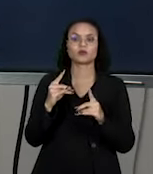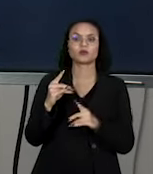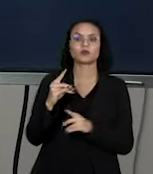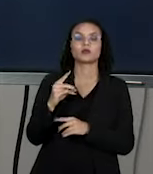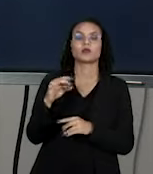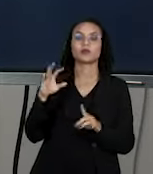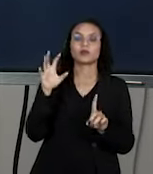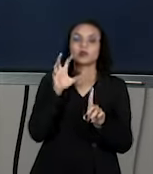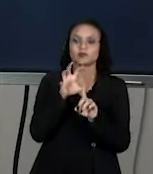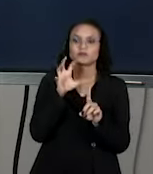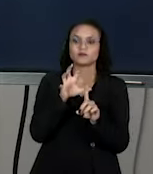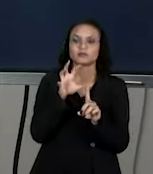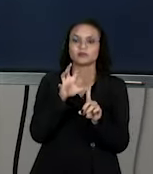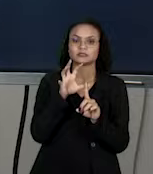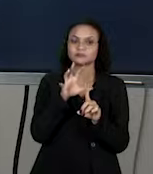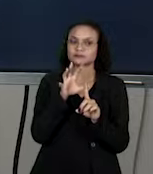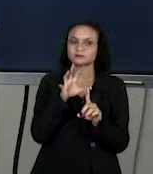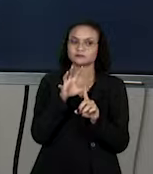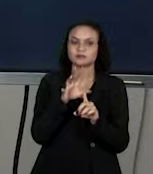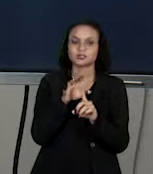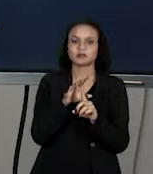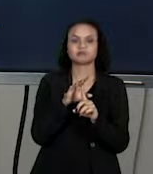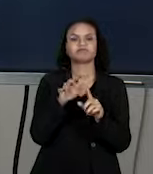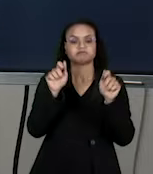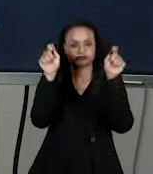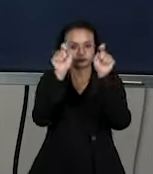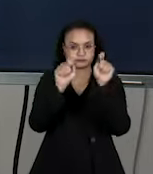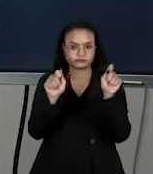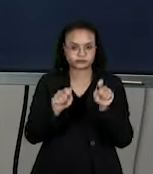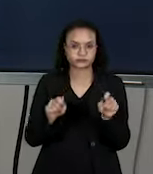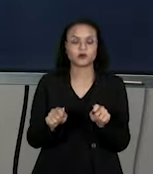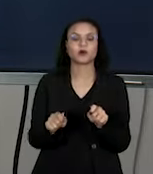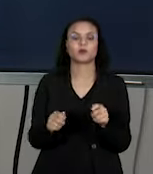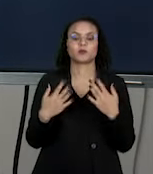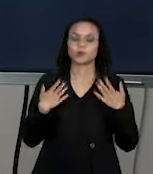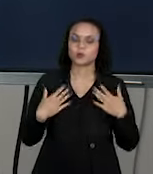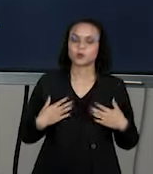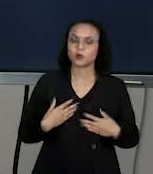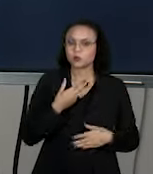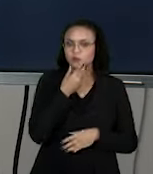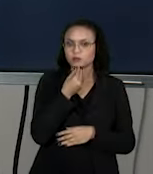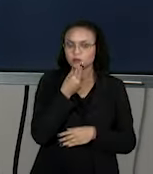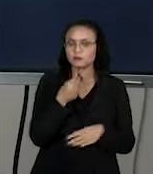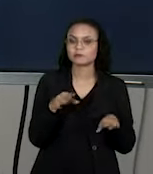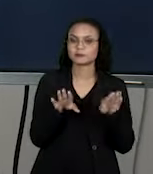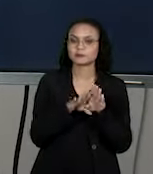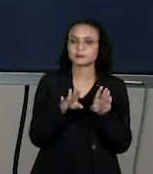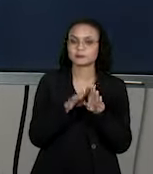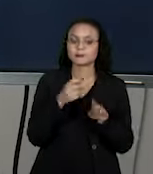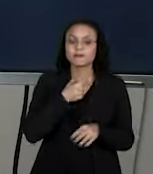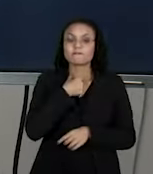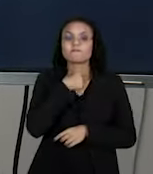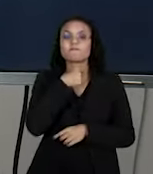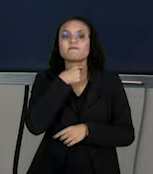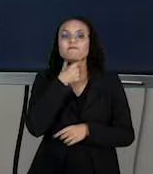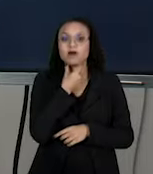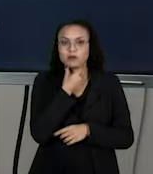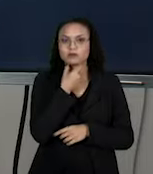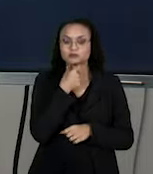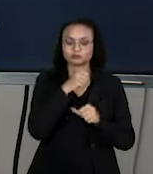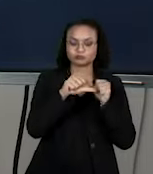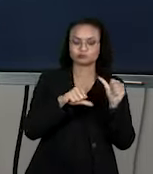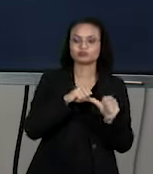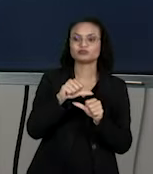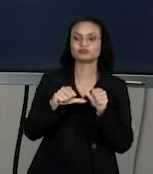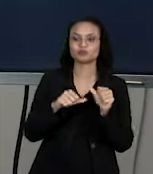o crescimento dos pelos, o aumento da estatura, da musculatura corporal, o aumento da região